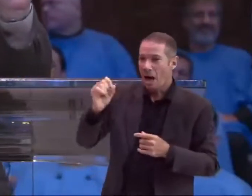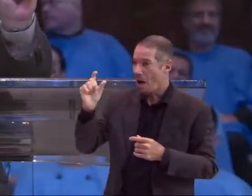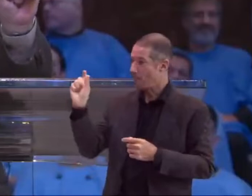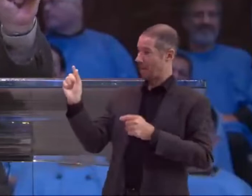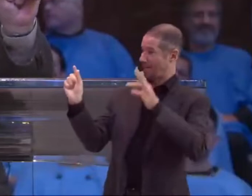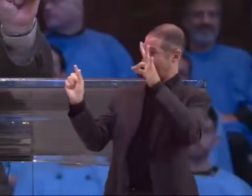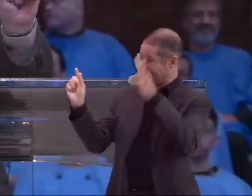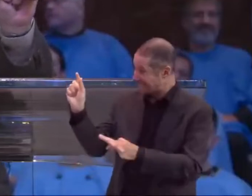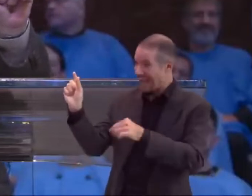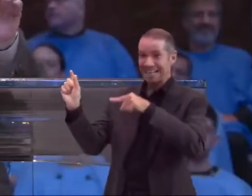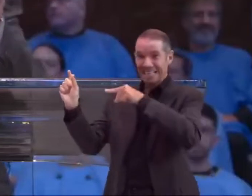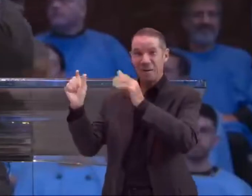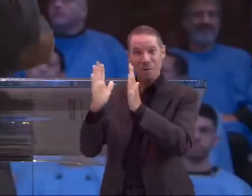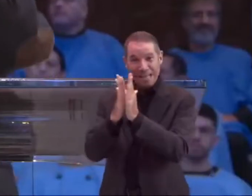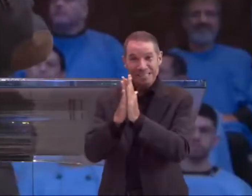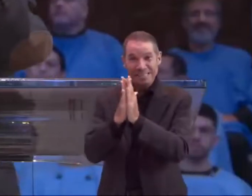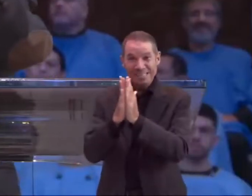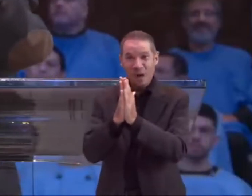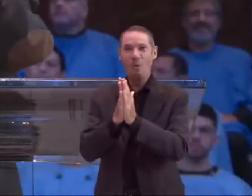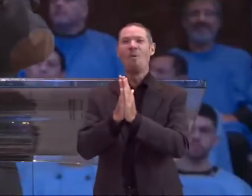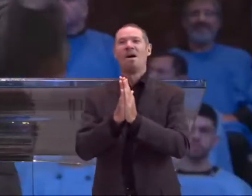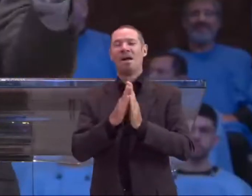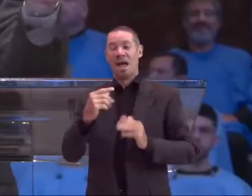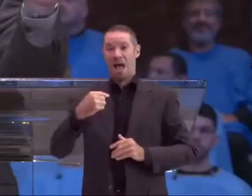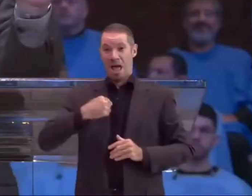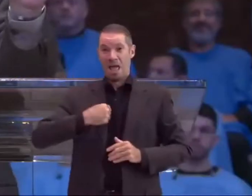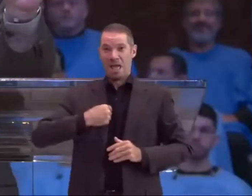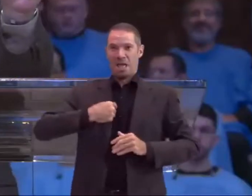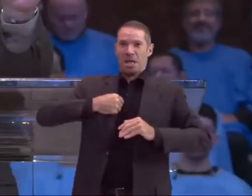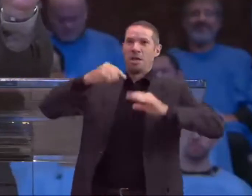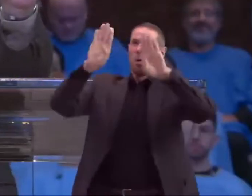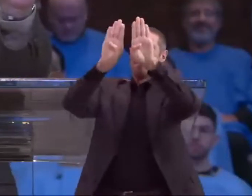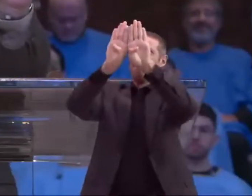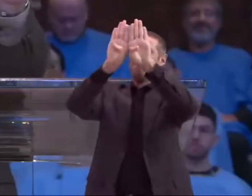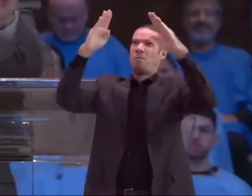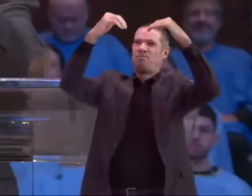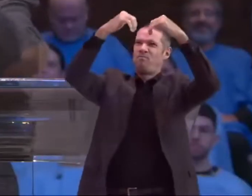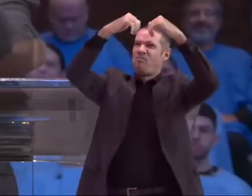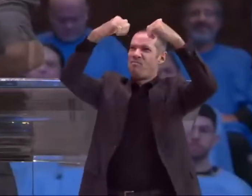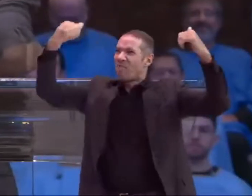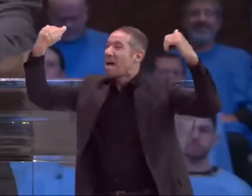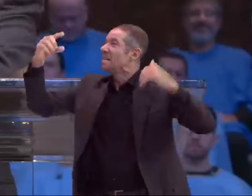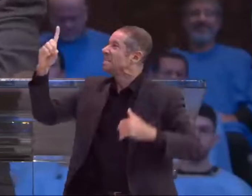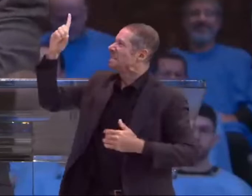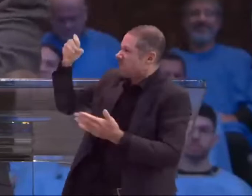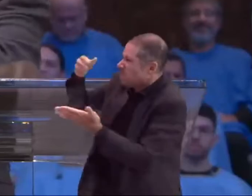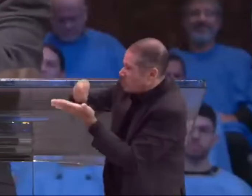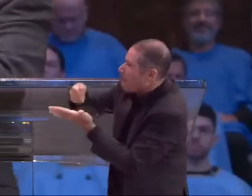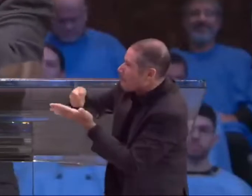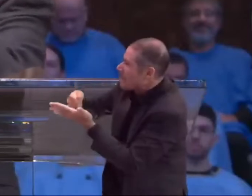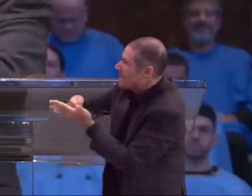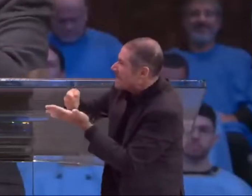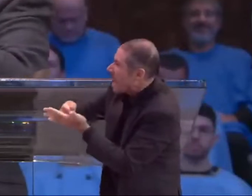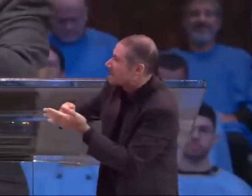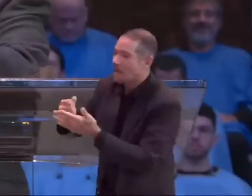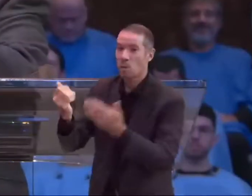palavras certas, eu abro a sala do tesouro e Deus é obrigado, como